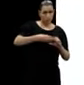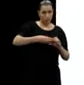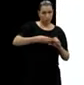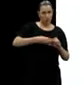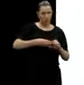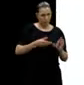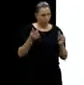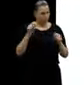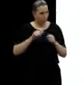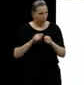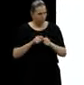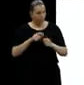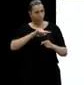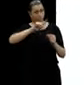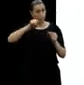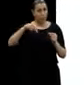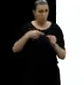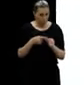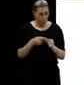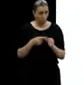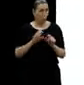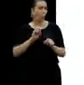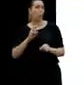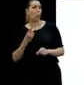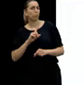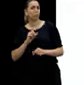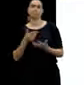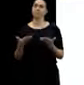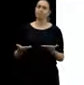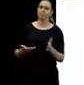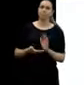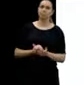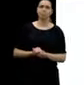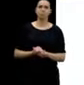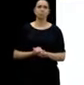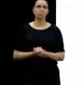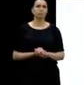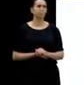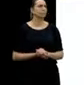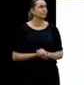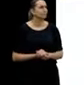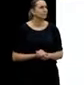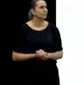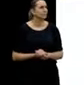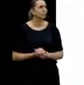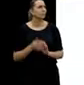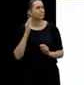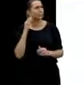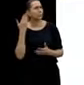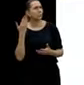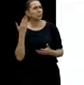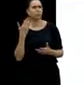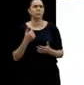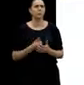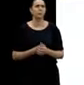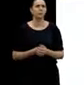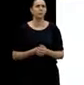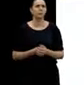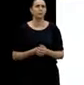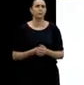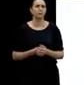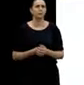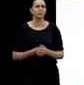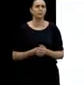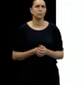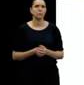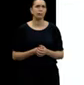conseguir finalizar o seu ciclo ou não. E tudo isso é pela interpretação pelo microscópio mesmo, vocês interpretam